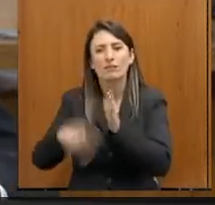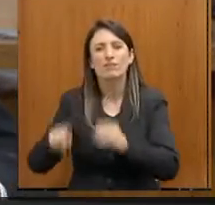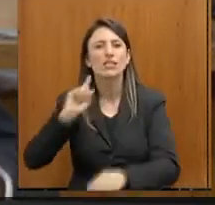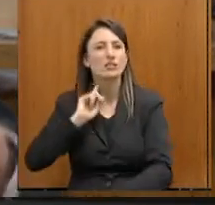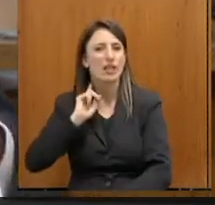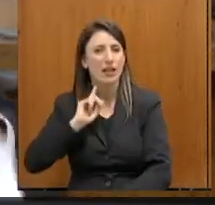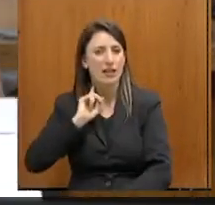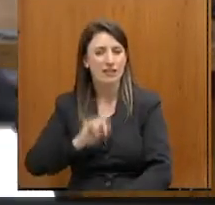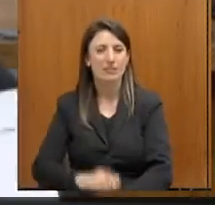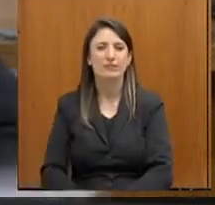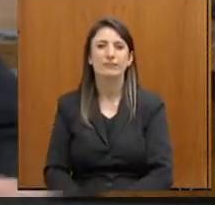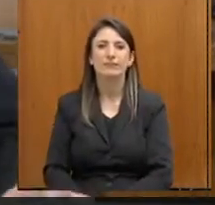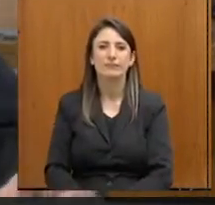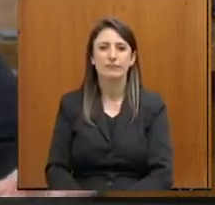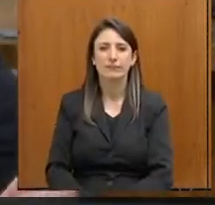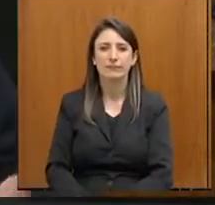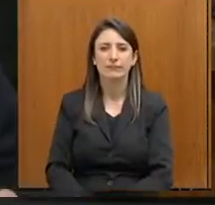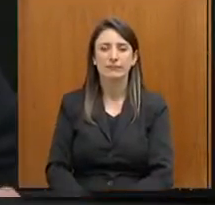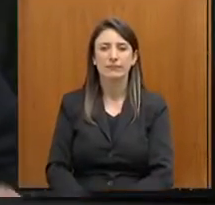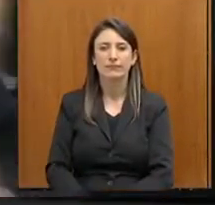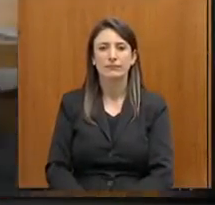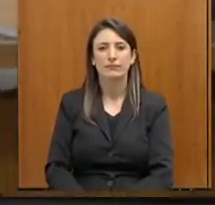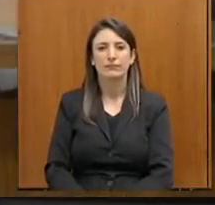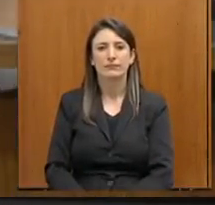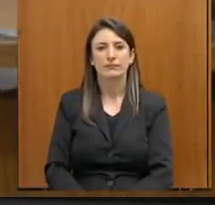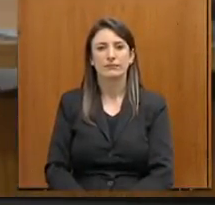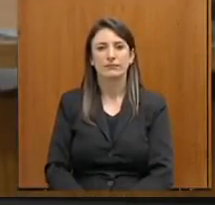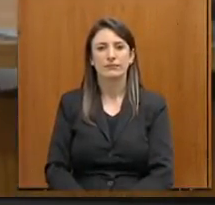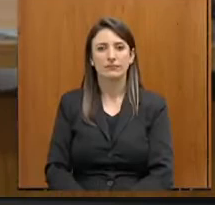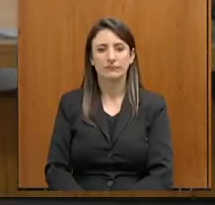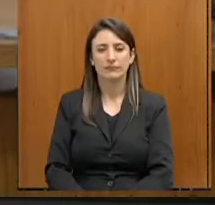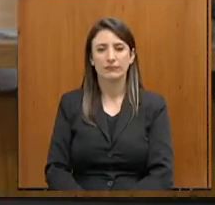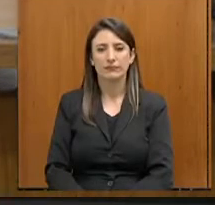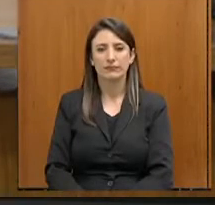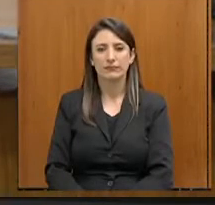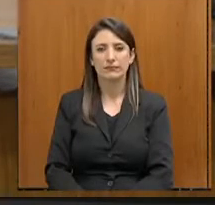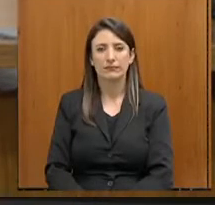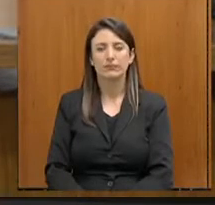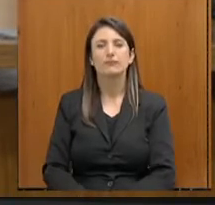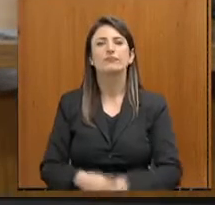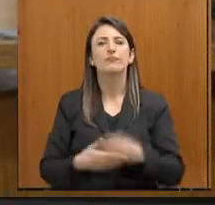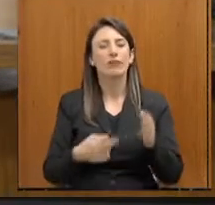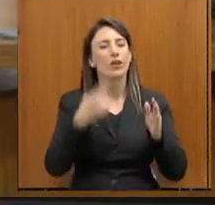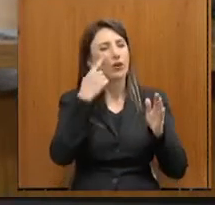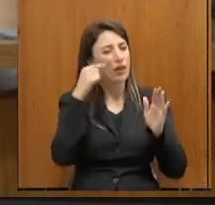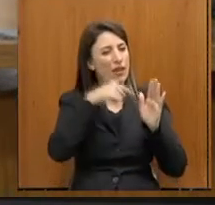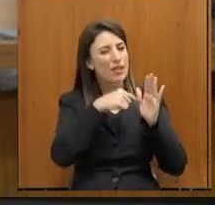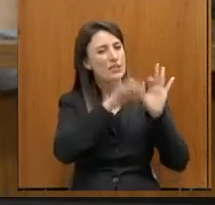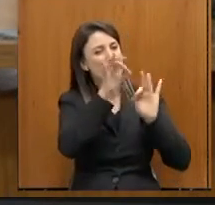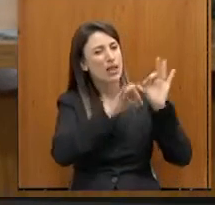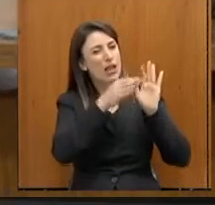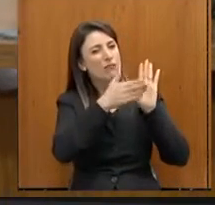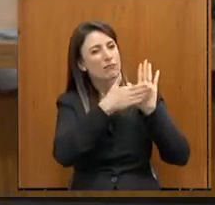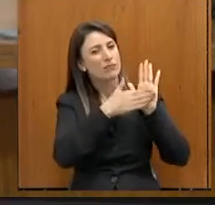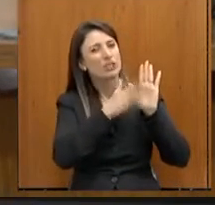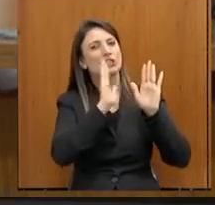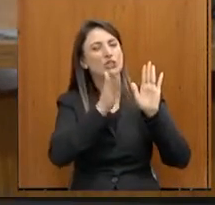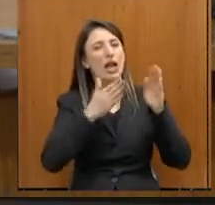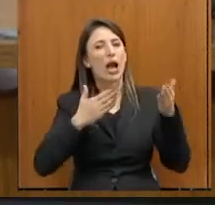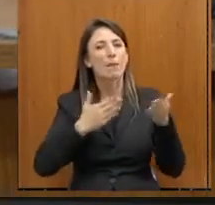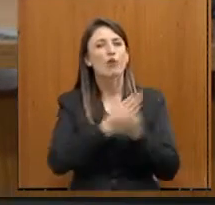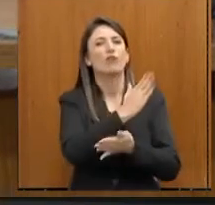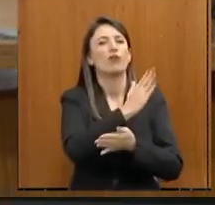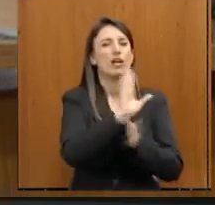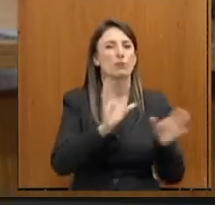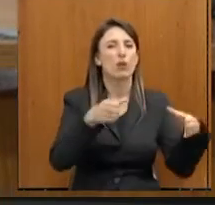e aqui estão a e esse plano foi aprovado pelo